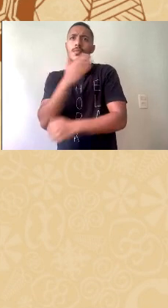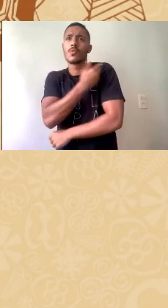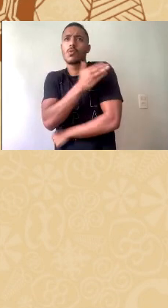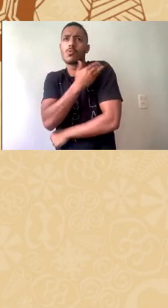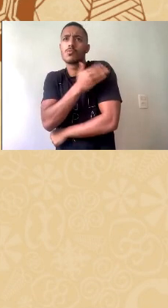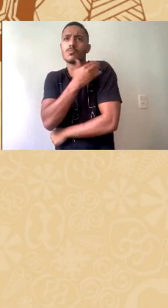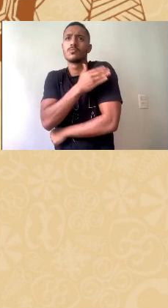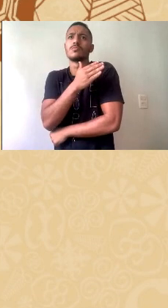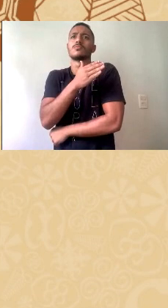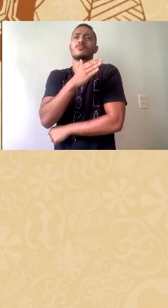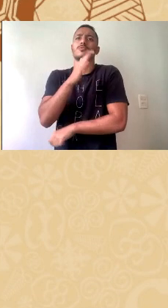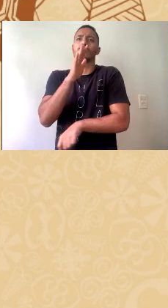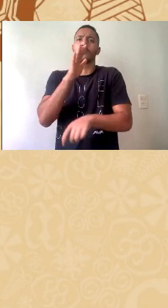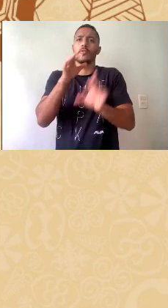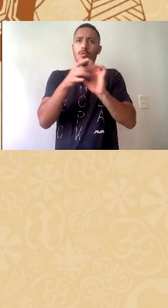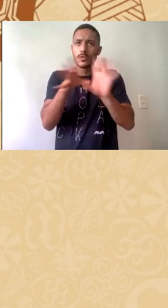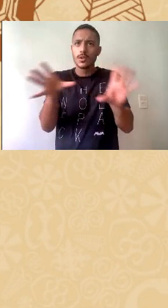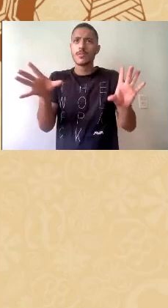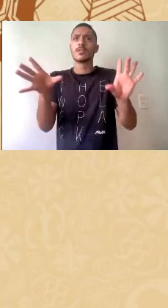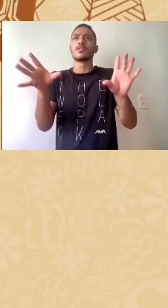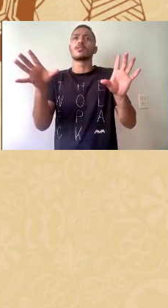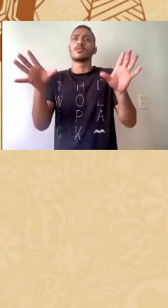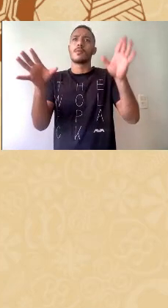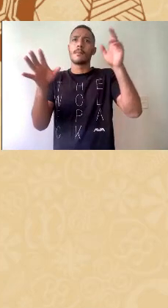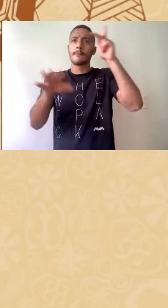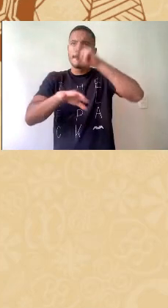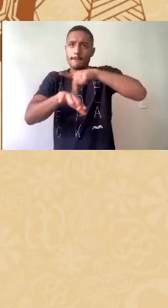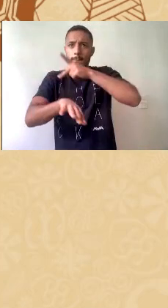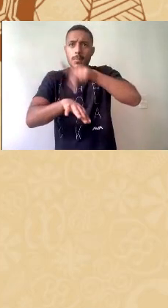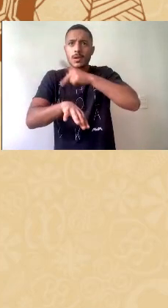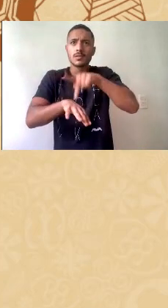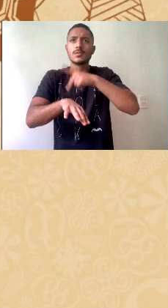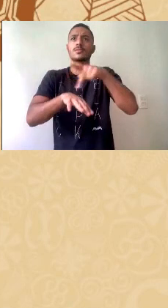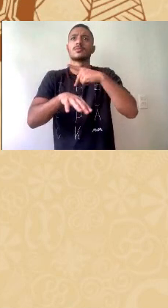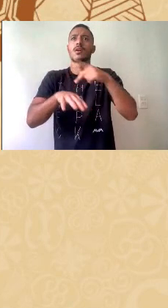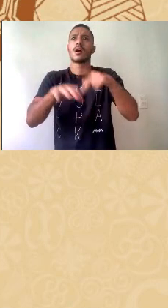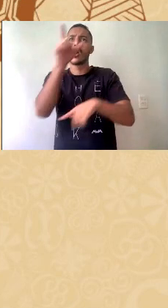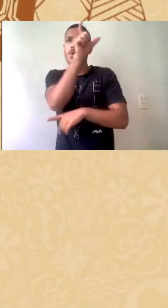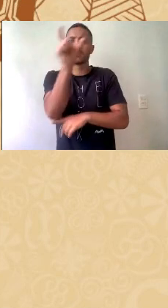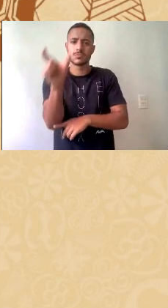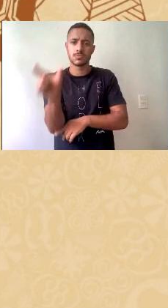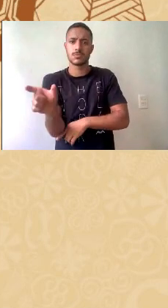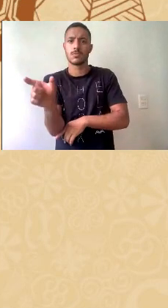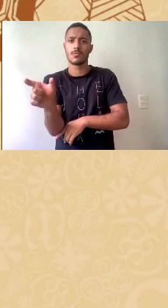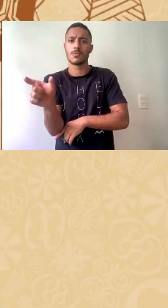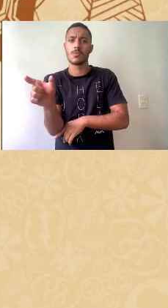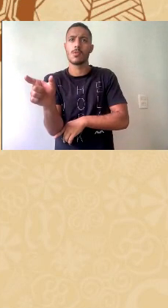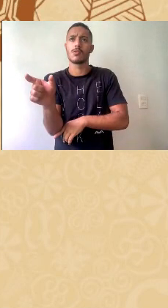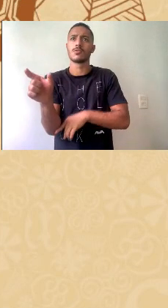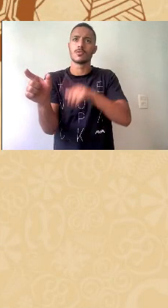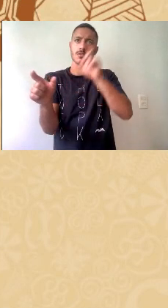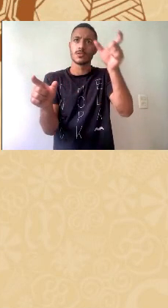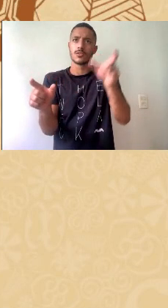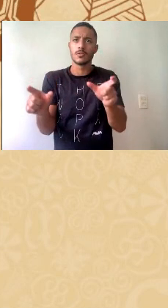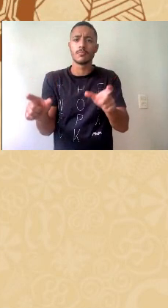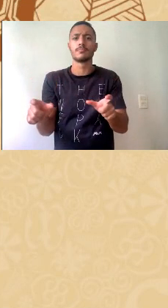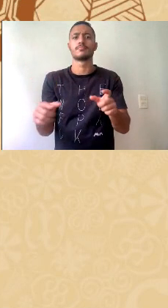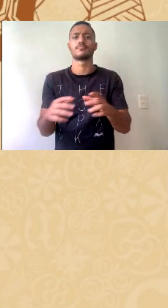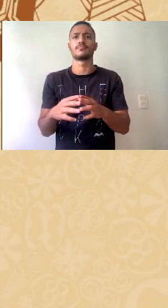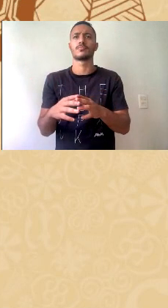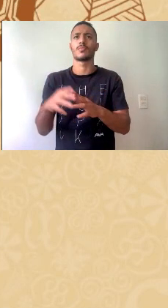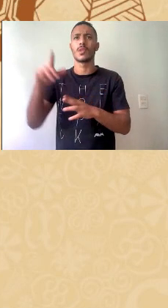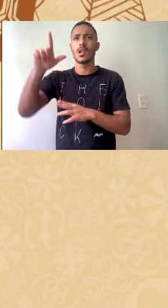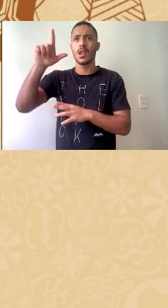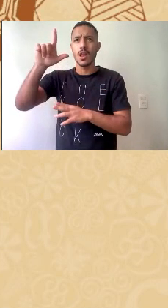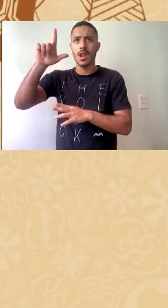libertação nacional dos países africanos, e a Lélia Gonzalez, né, nossa grande referência, ela vai dizer que o Teatro